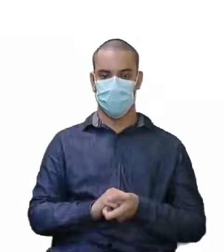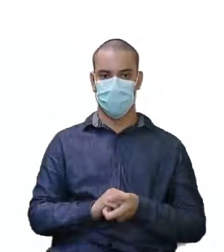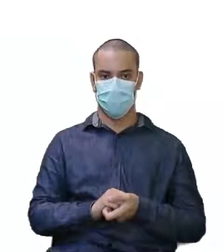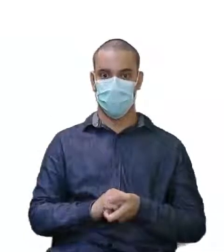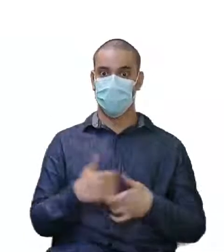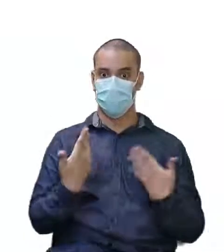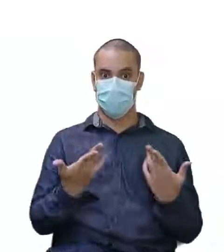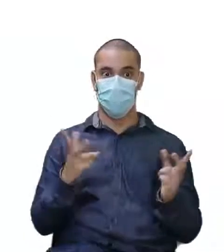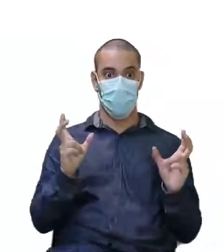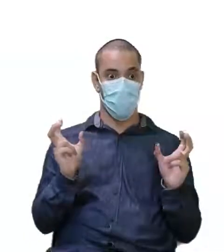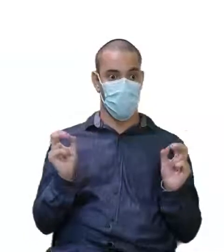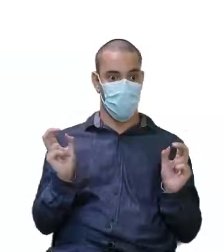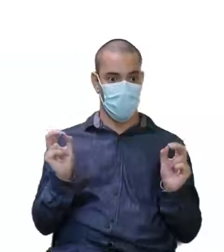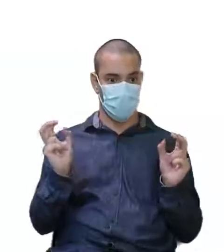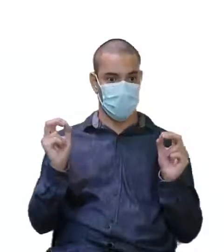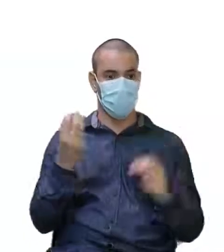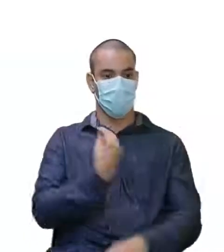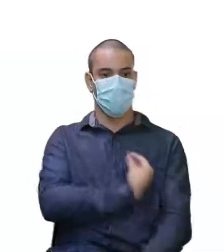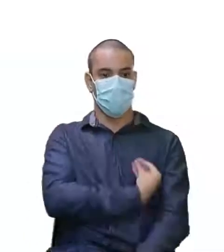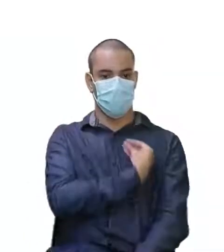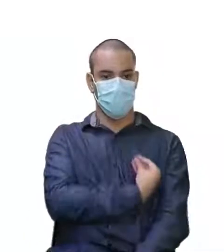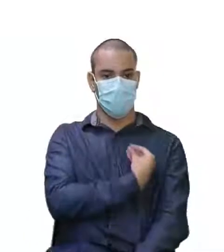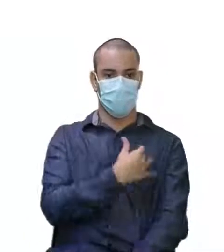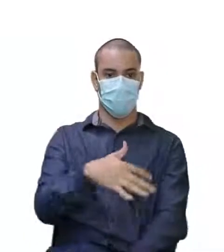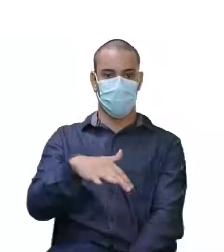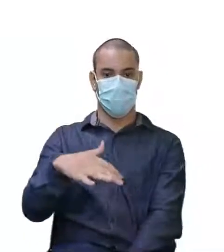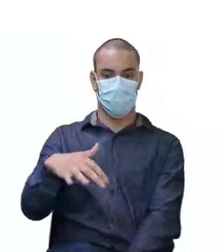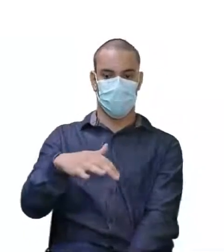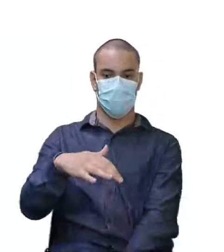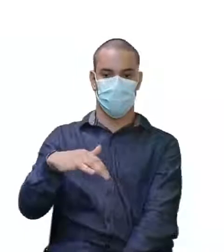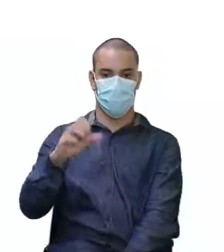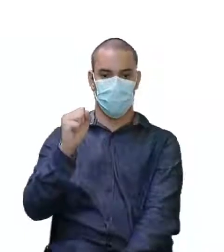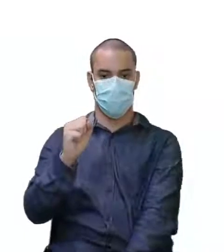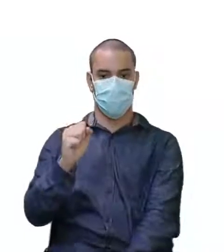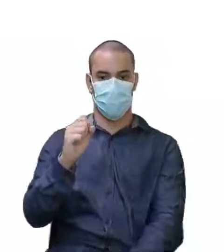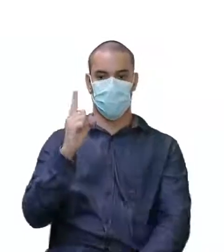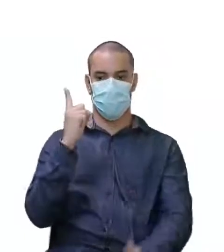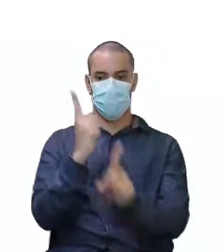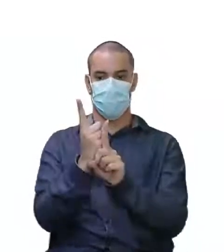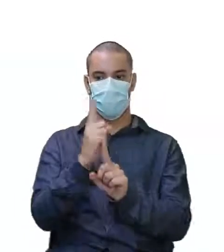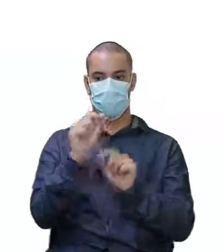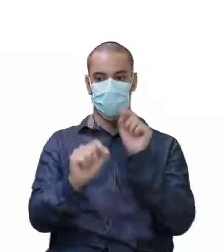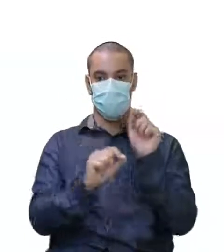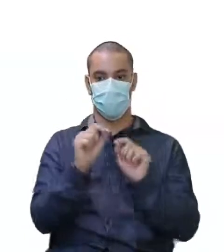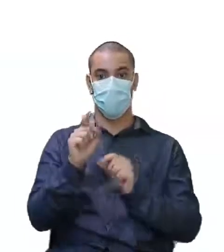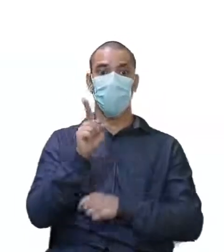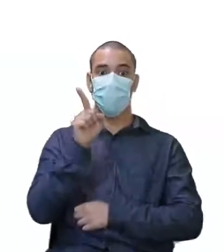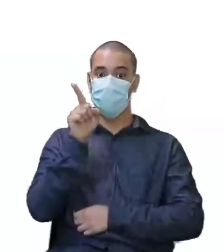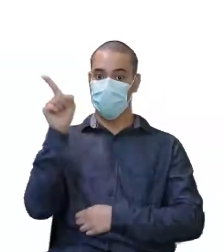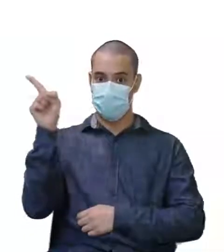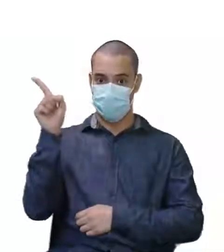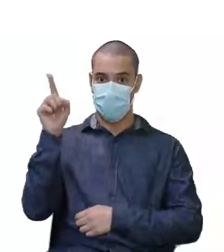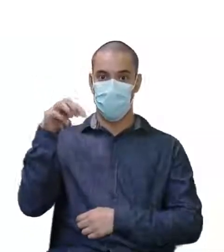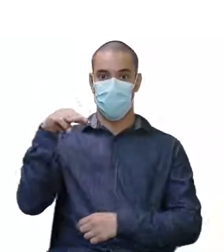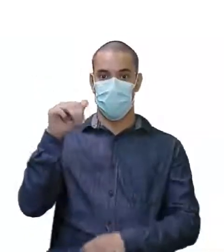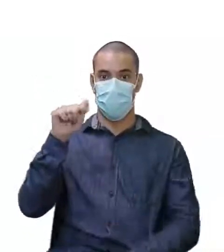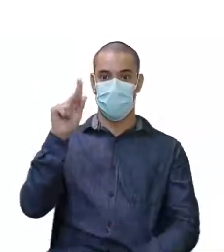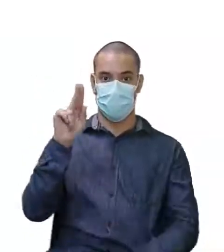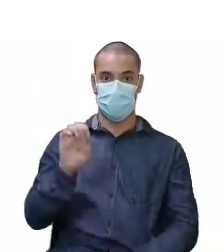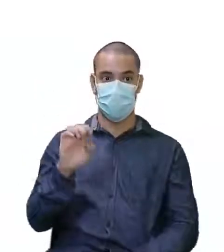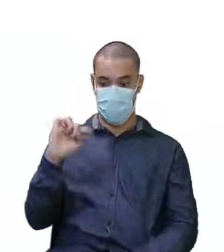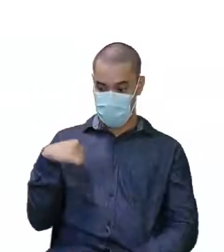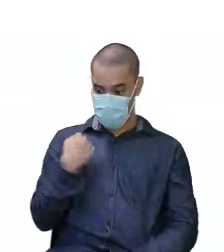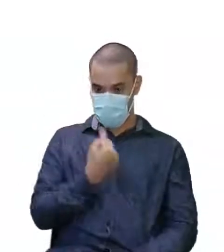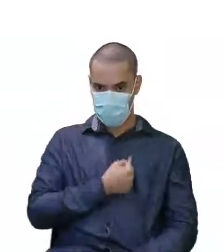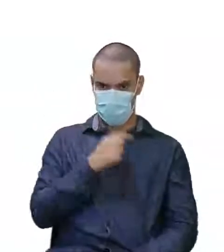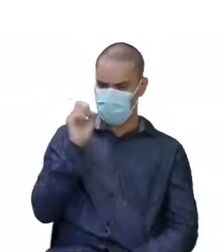o caranguejo, ele vive numa região, né, ele pode ser encontrado numa região de mangue, que para nós,